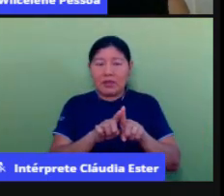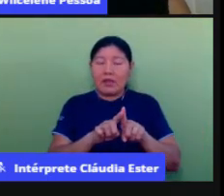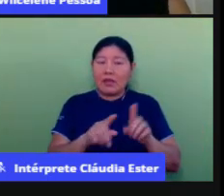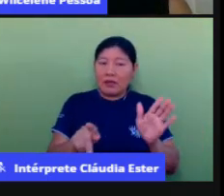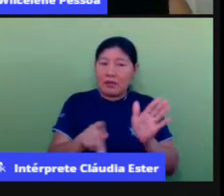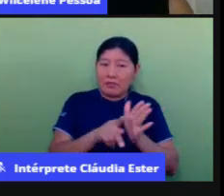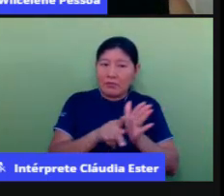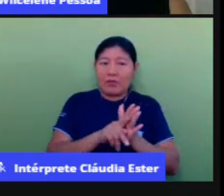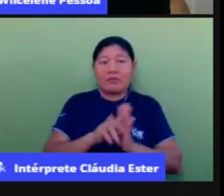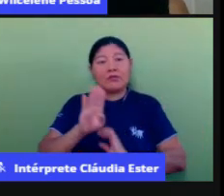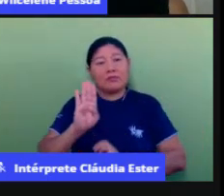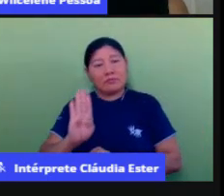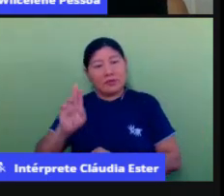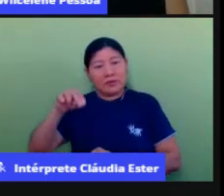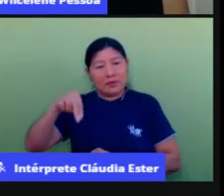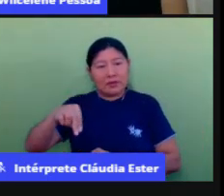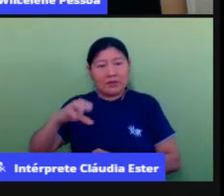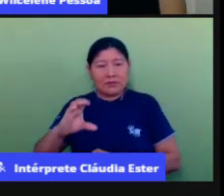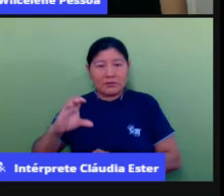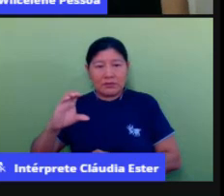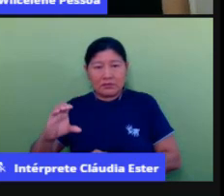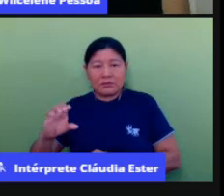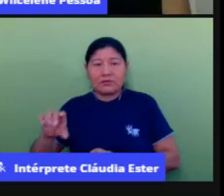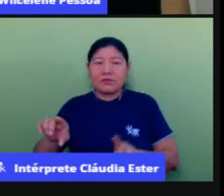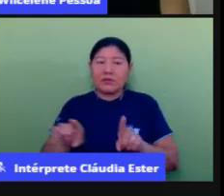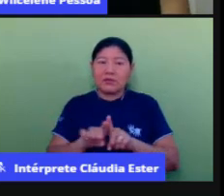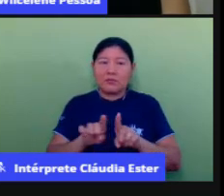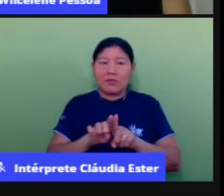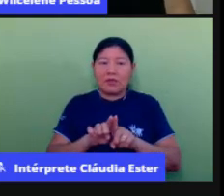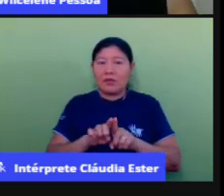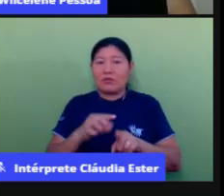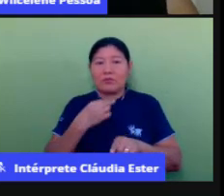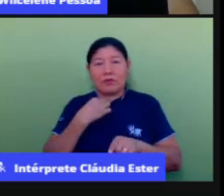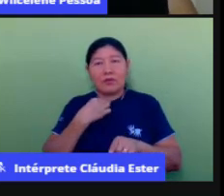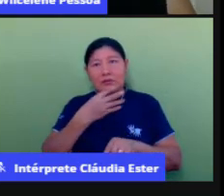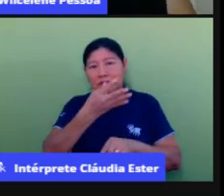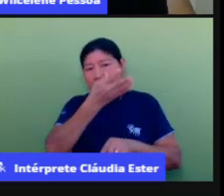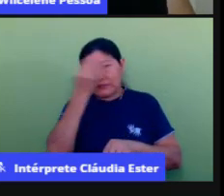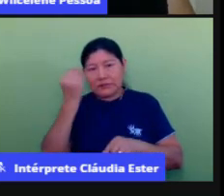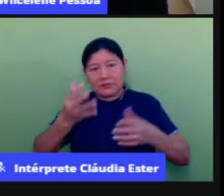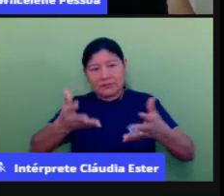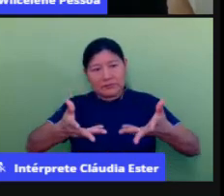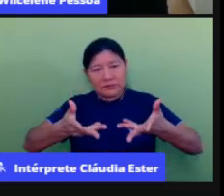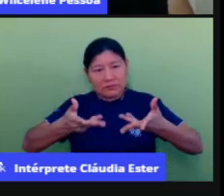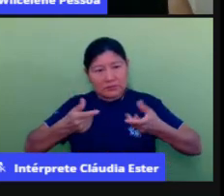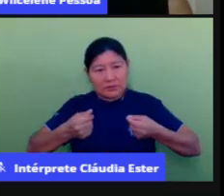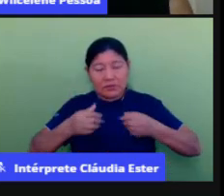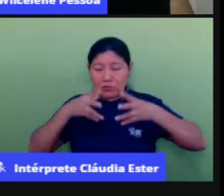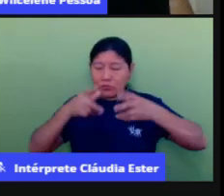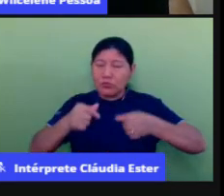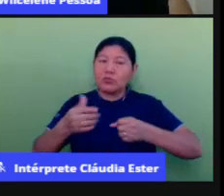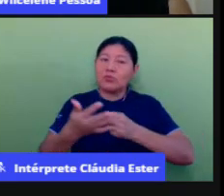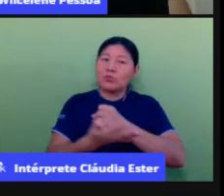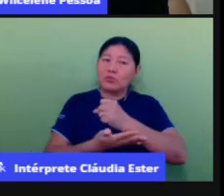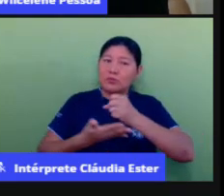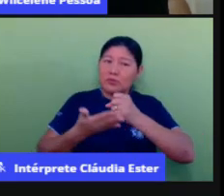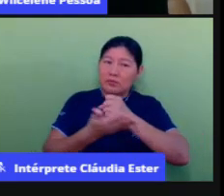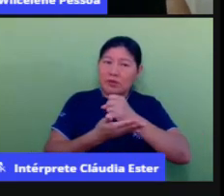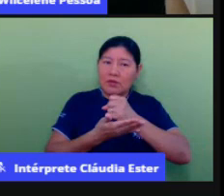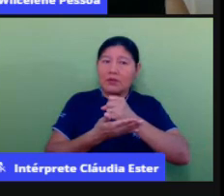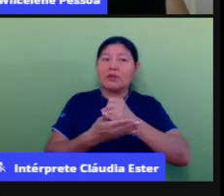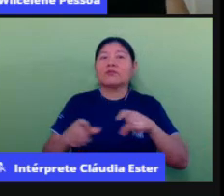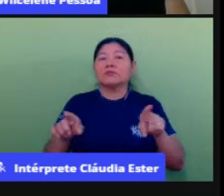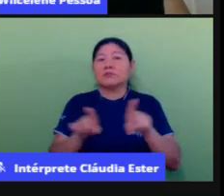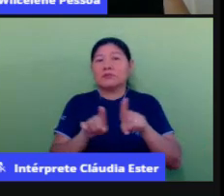não se deve desconsiderar as propostas dos campos de experiência, né? Isso vem como embasamento, mas eu tenho isso para pensar o